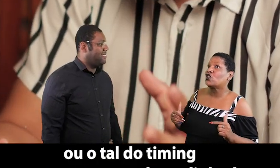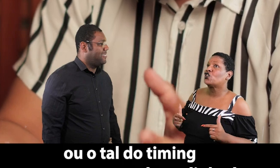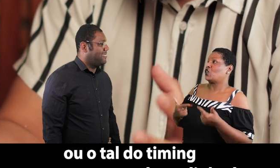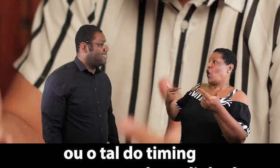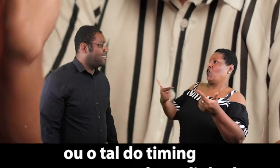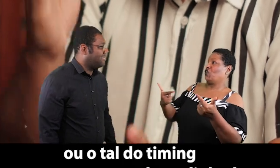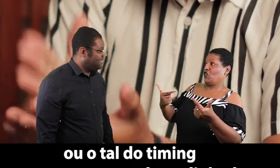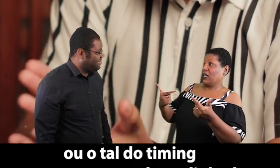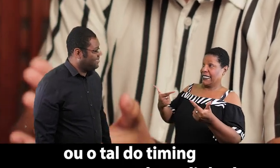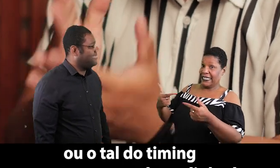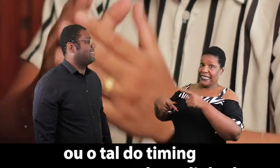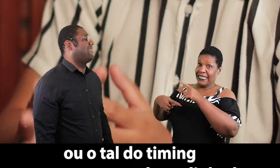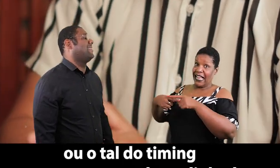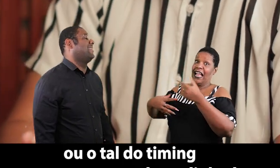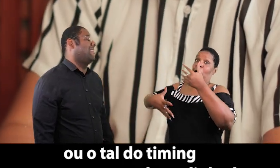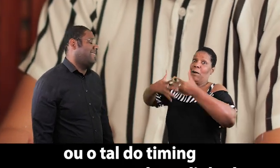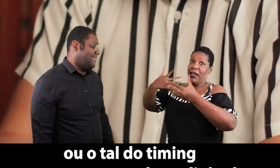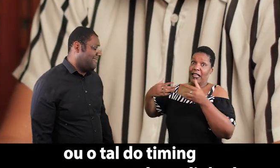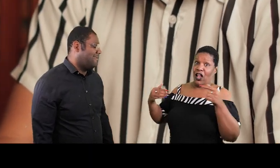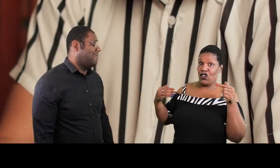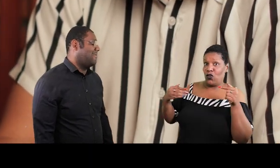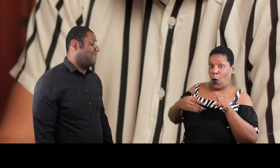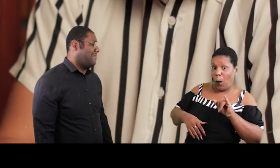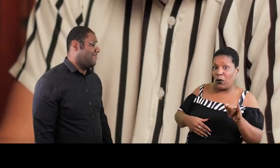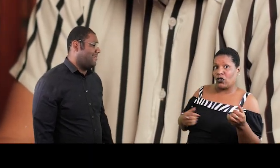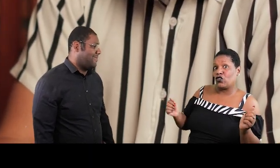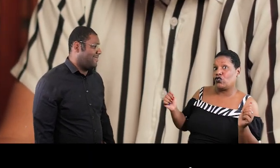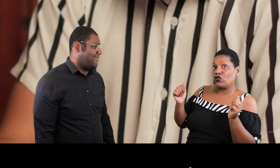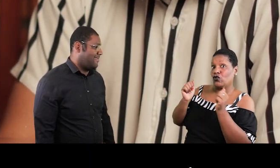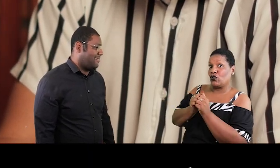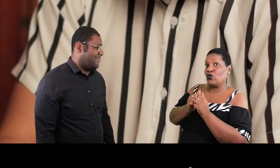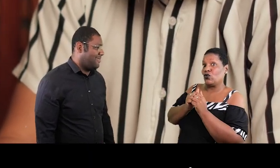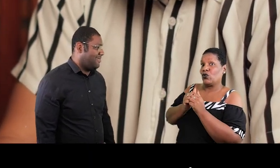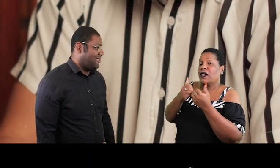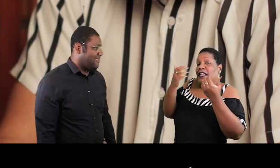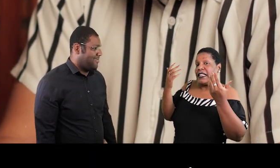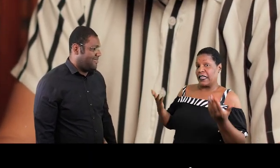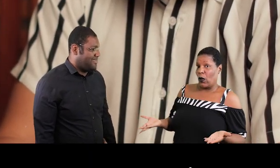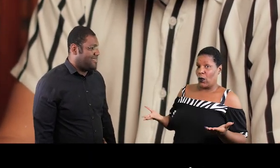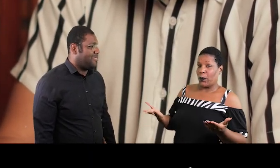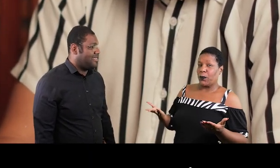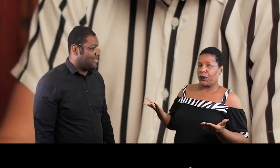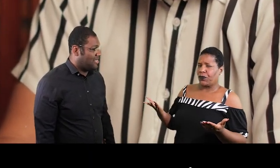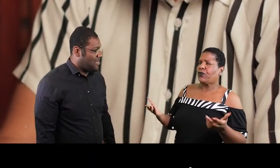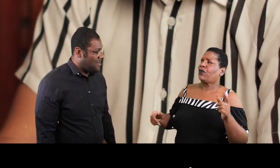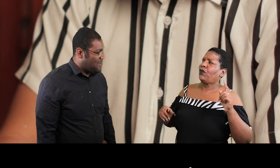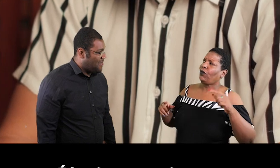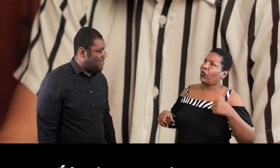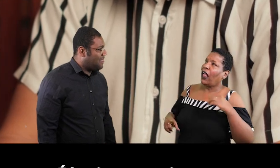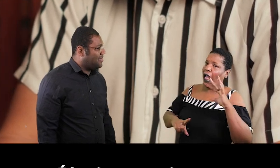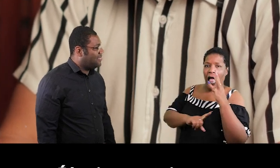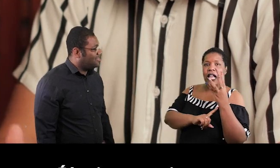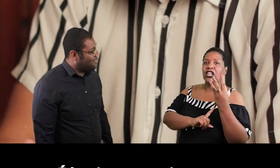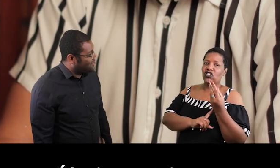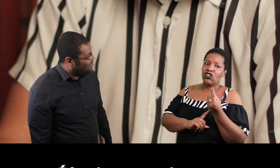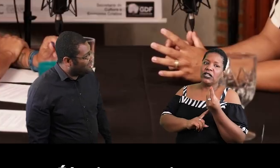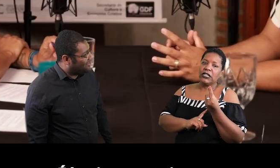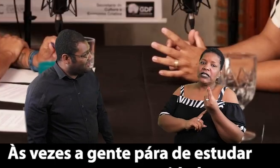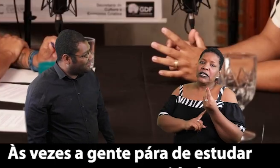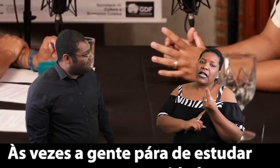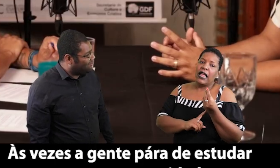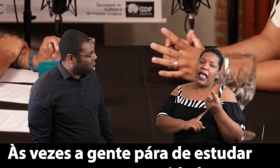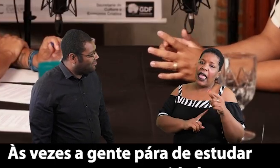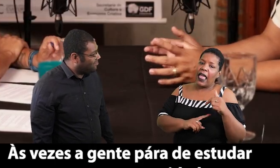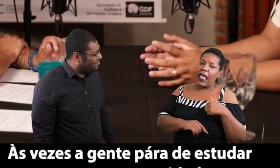do time pra estar com as duas alinhadas, né? E tocar com esses artistas é basicamente isso, assim.